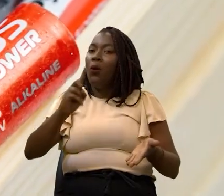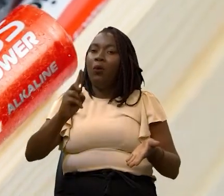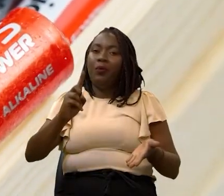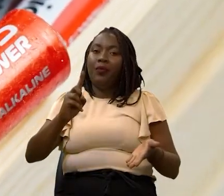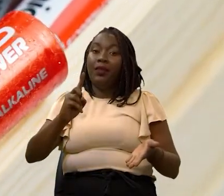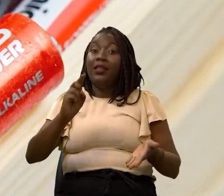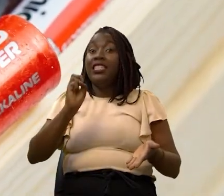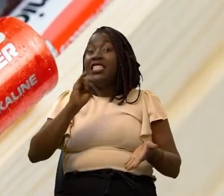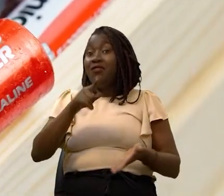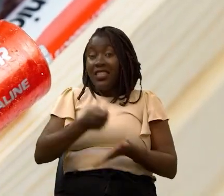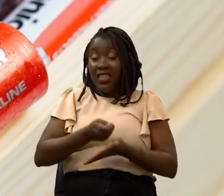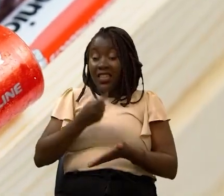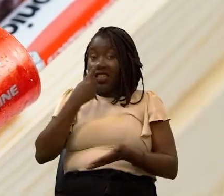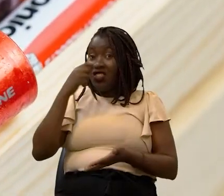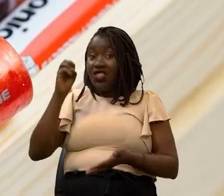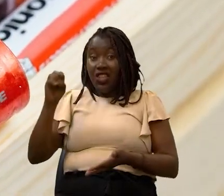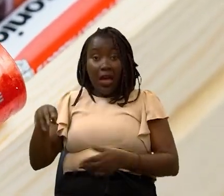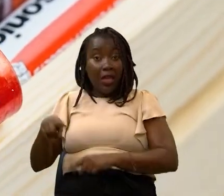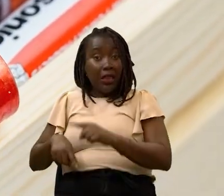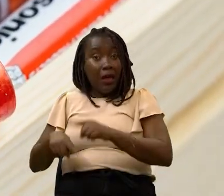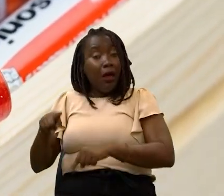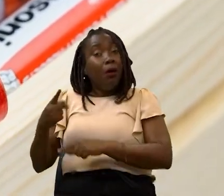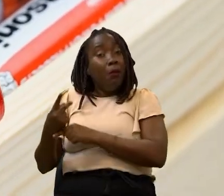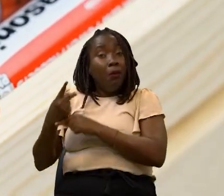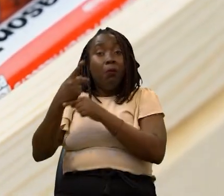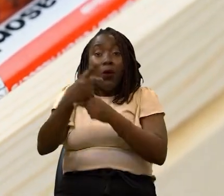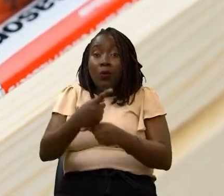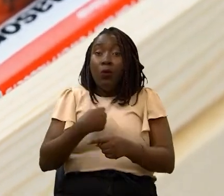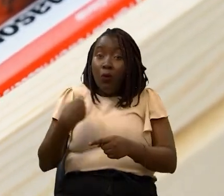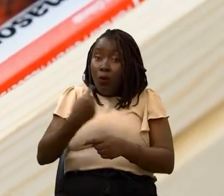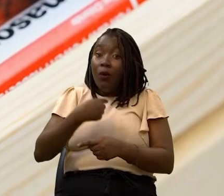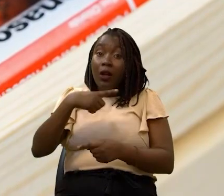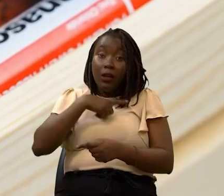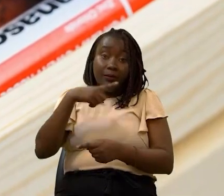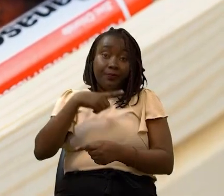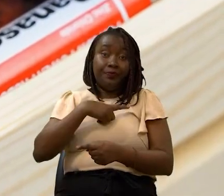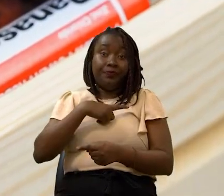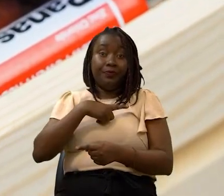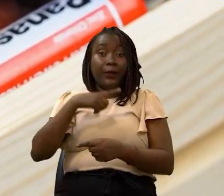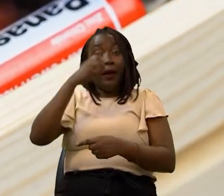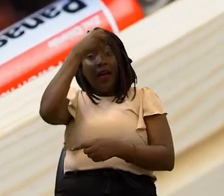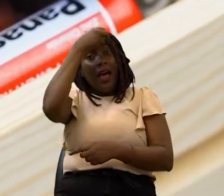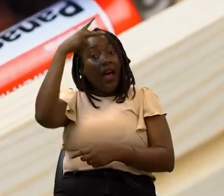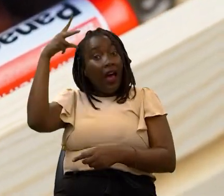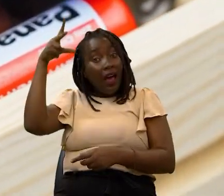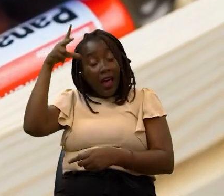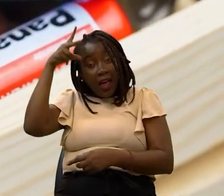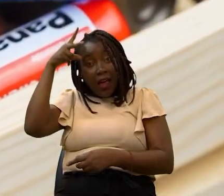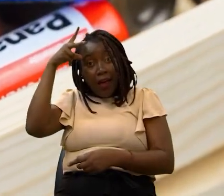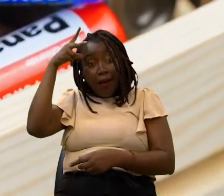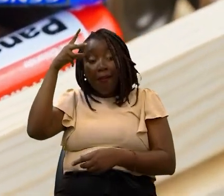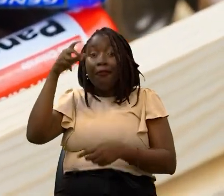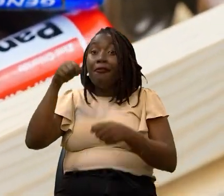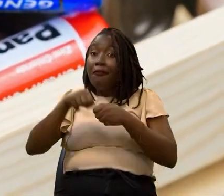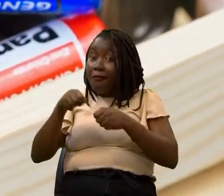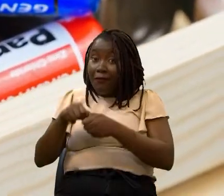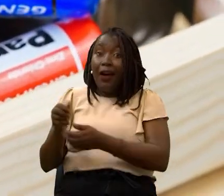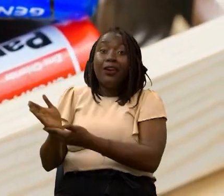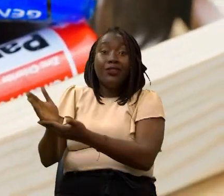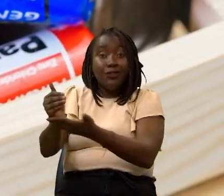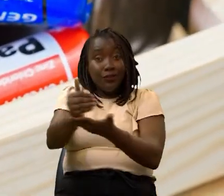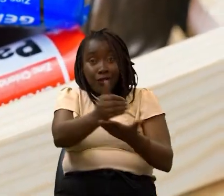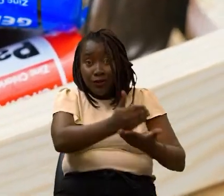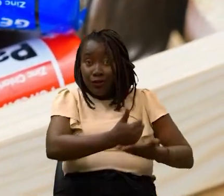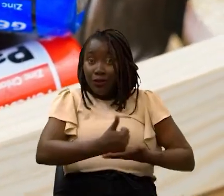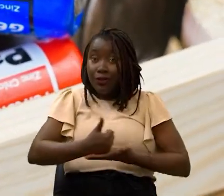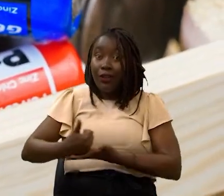é bom. Se você tem que descartar uma mercadoria, procure. Nós temos a prefeitura, ela